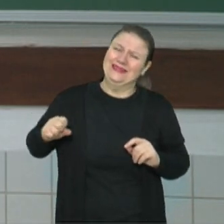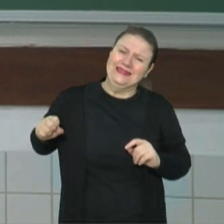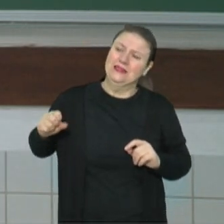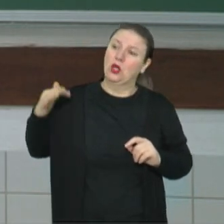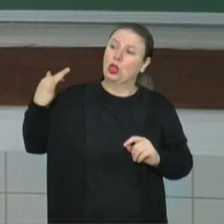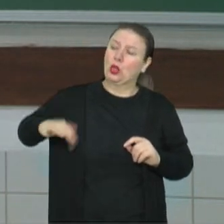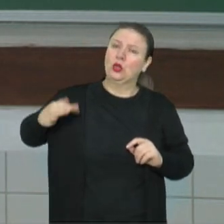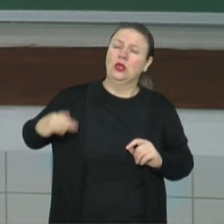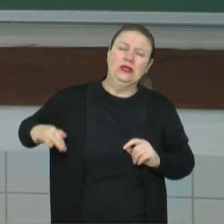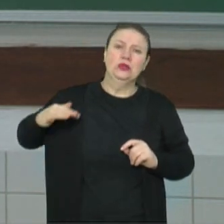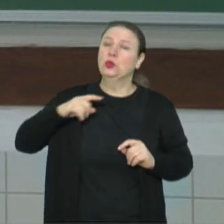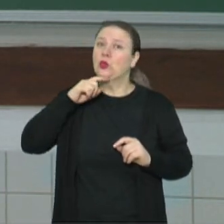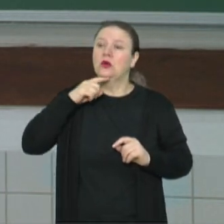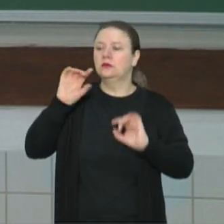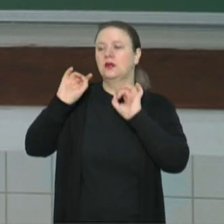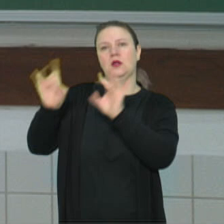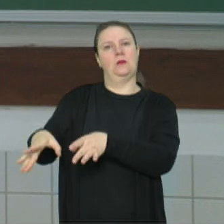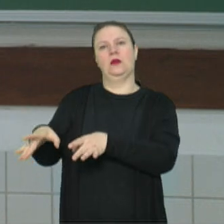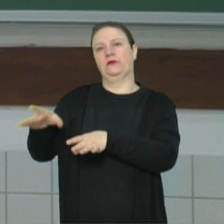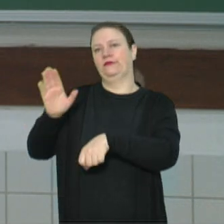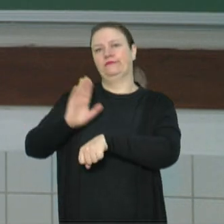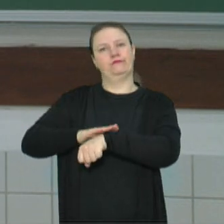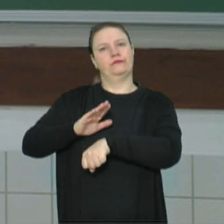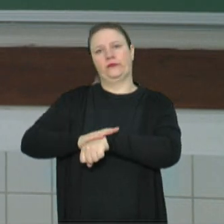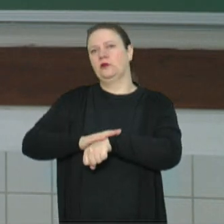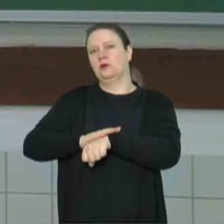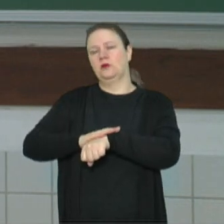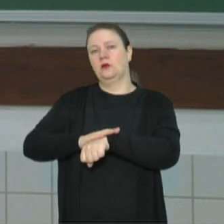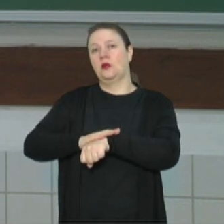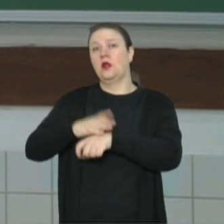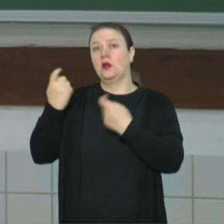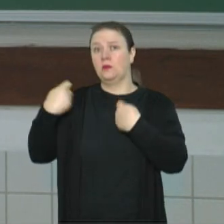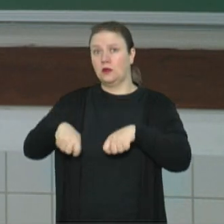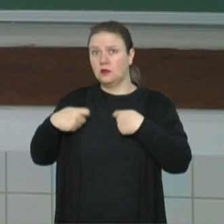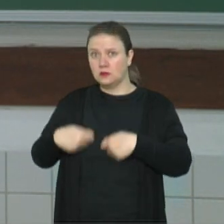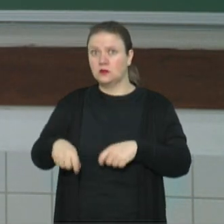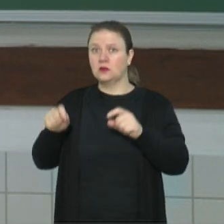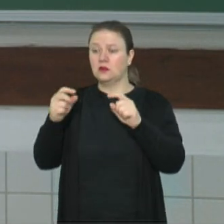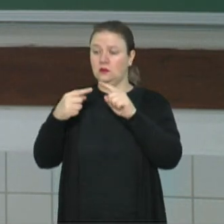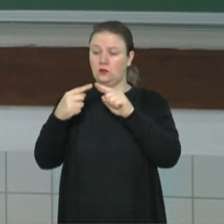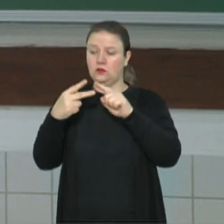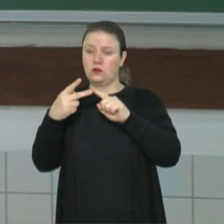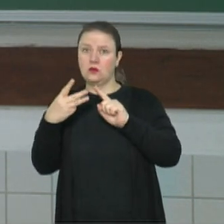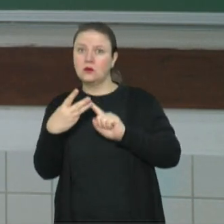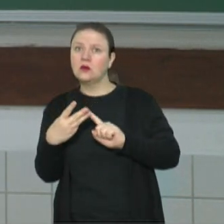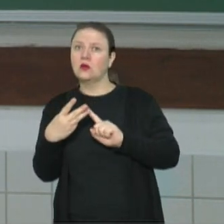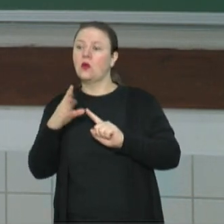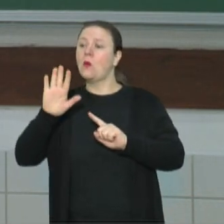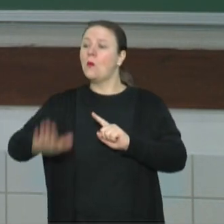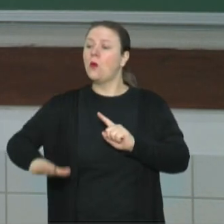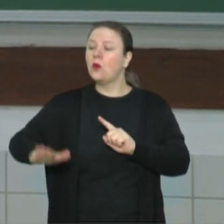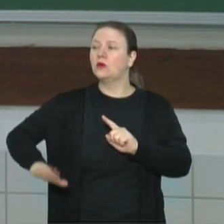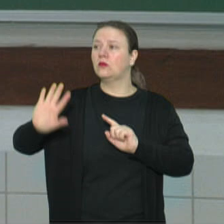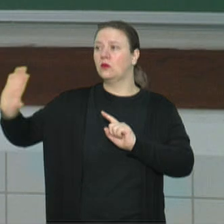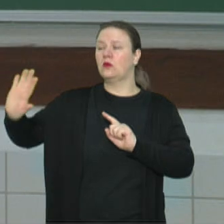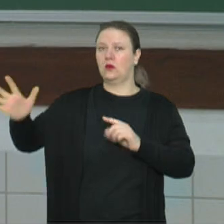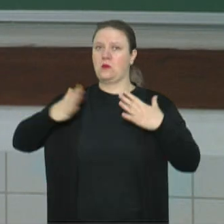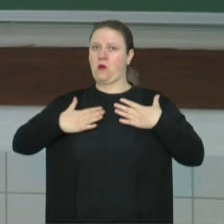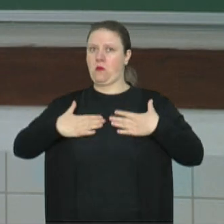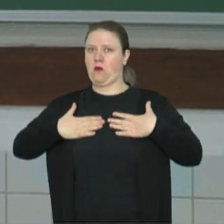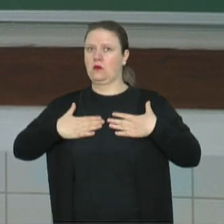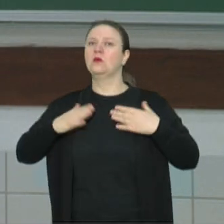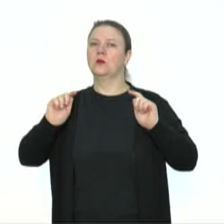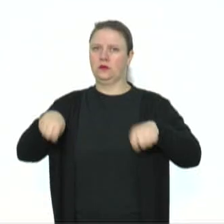prejudicial a ele, né? Ele acaba desistindo da luta e, para desistir, ele pode dar essas duas batidas. Então, resposta correta, letra